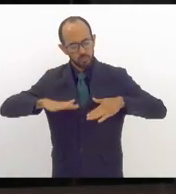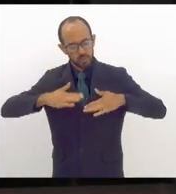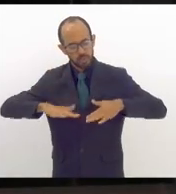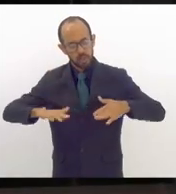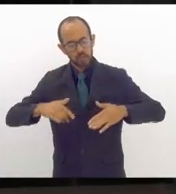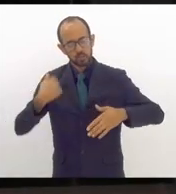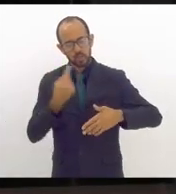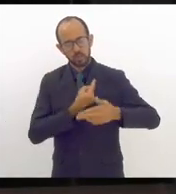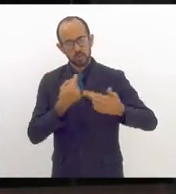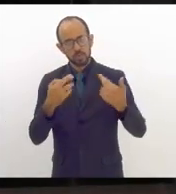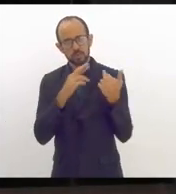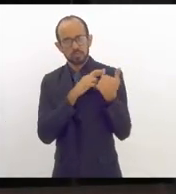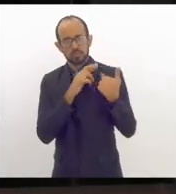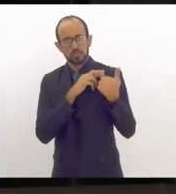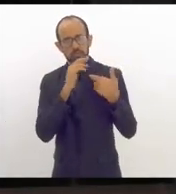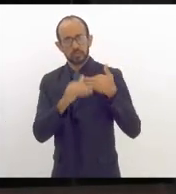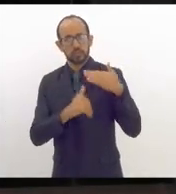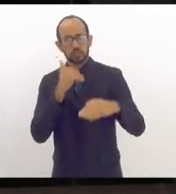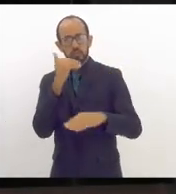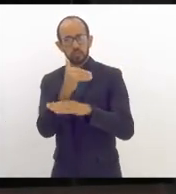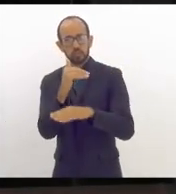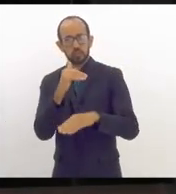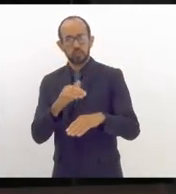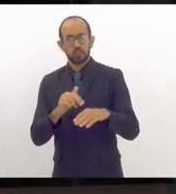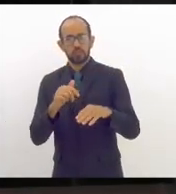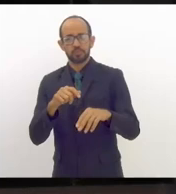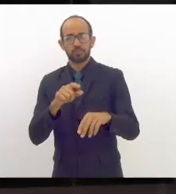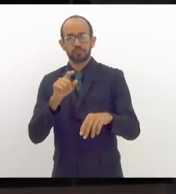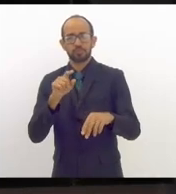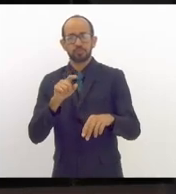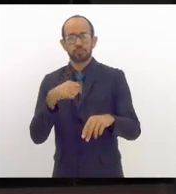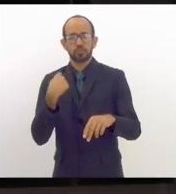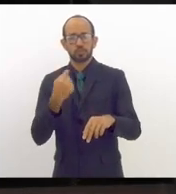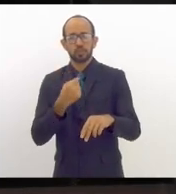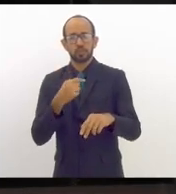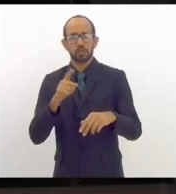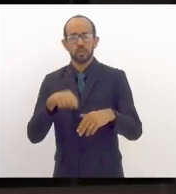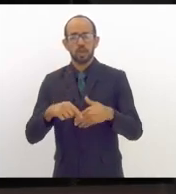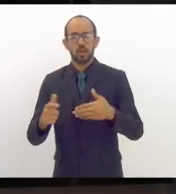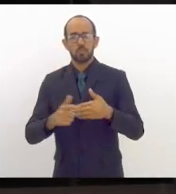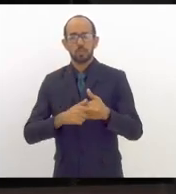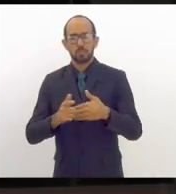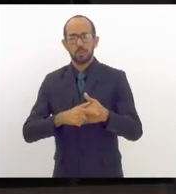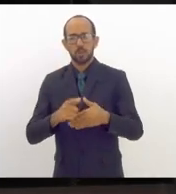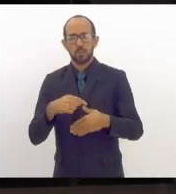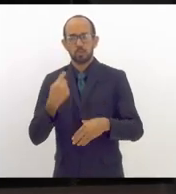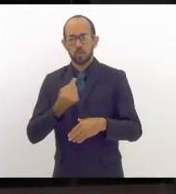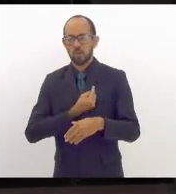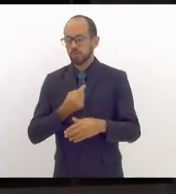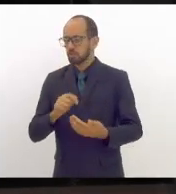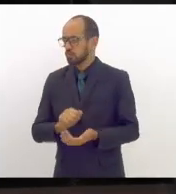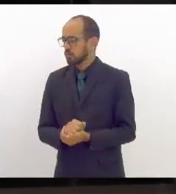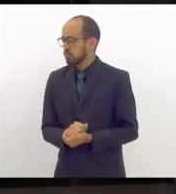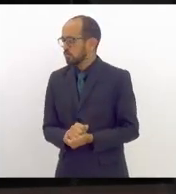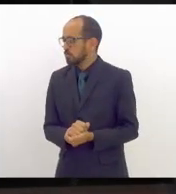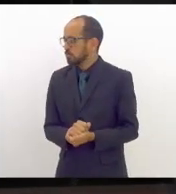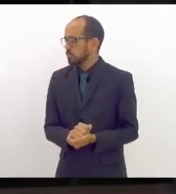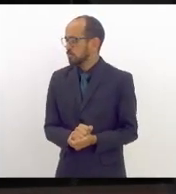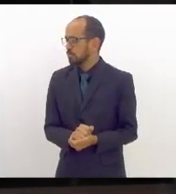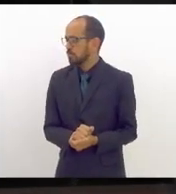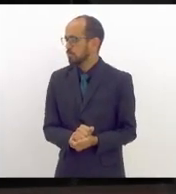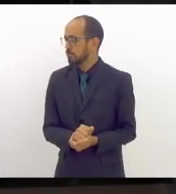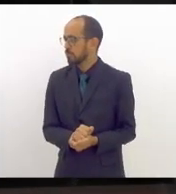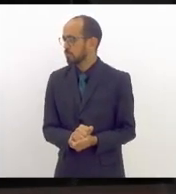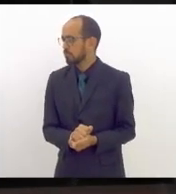responsabilidade acima de tudo aquilo que é uma função Nossa de parlamentar de legislador